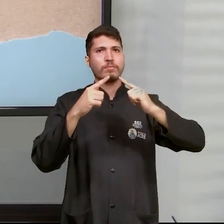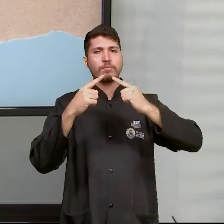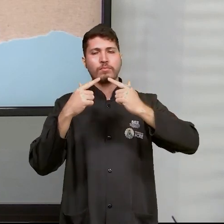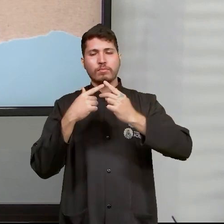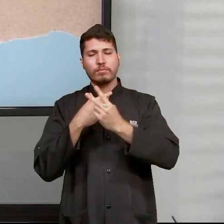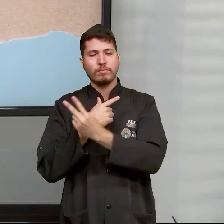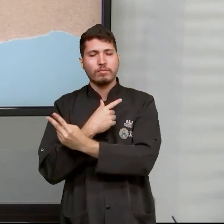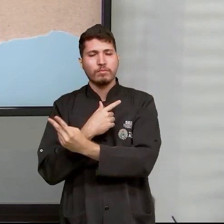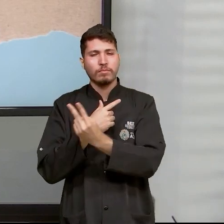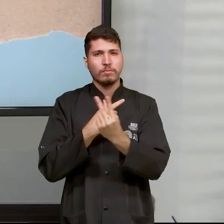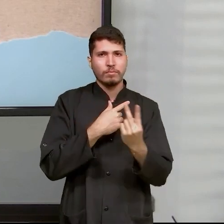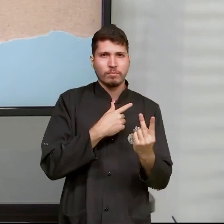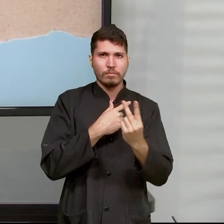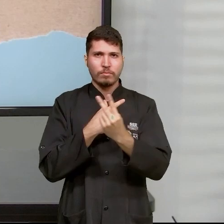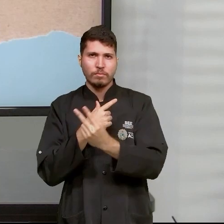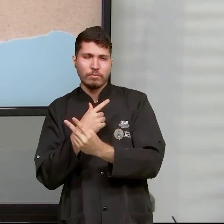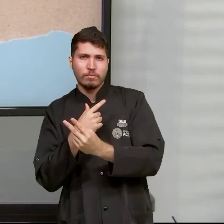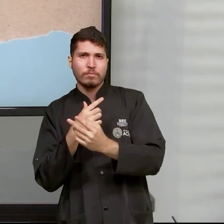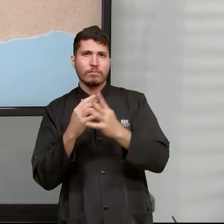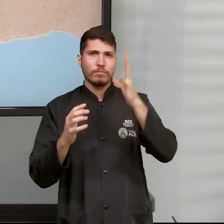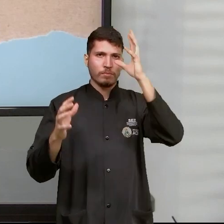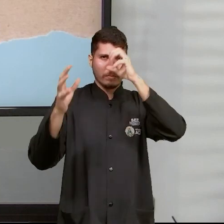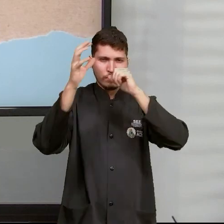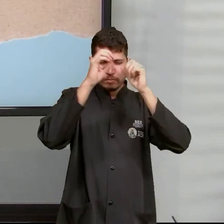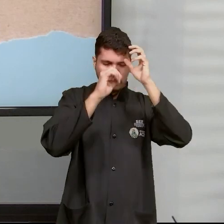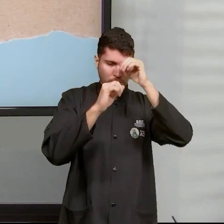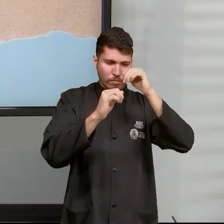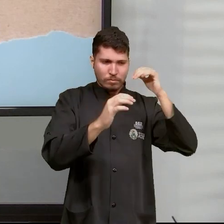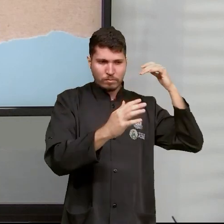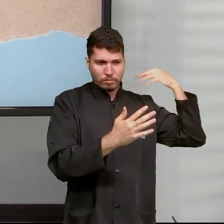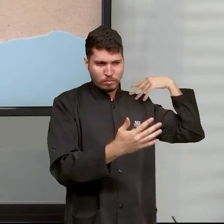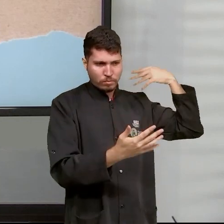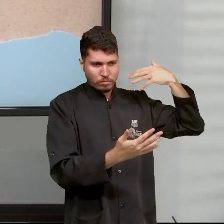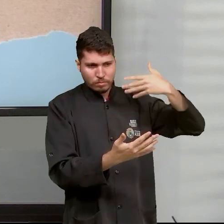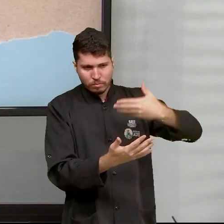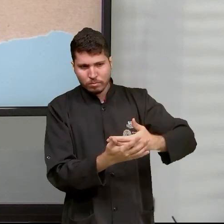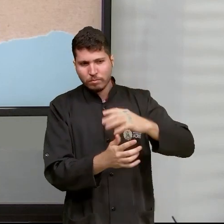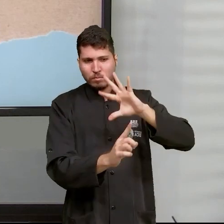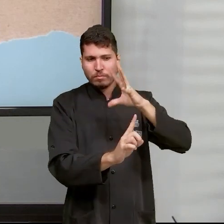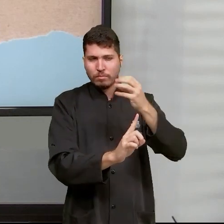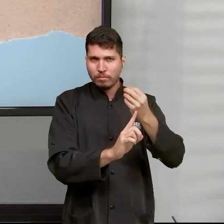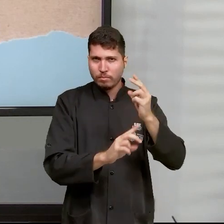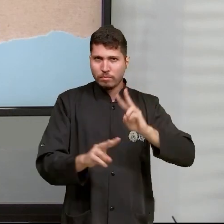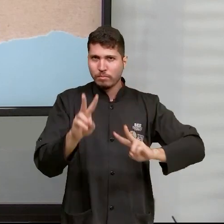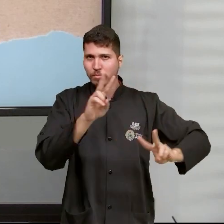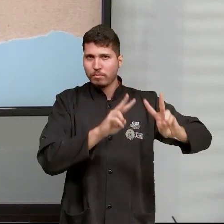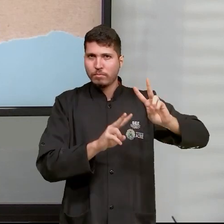pouco mais sobre as transformações que ocorreram tanto nas artes visuais quanto